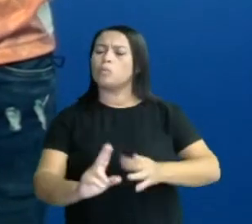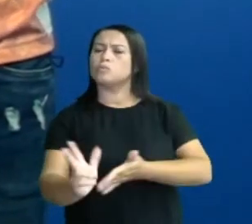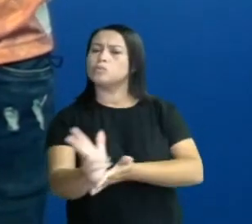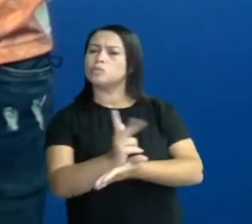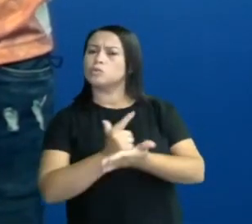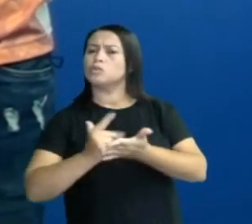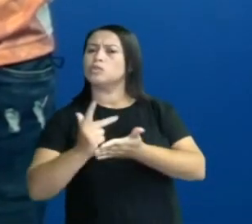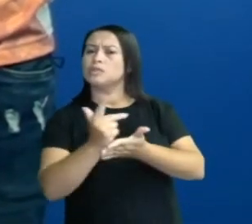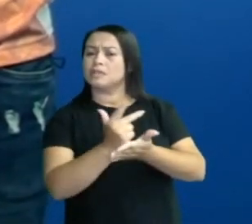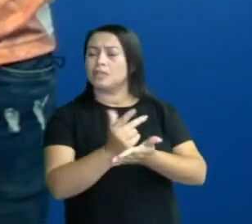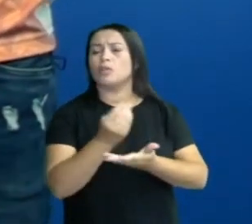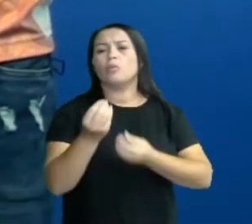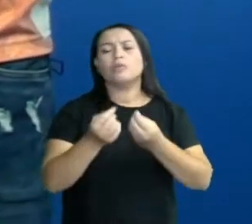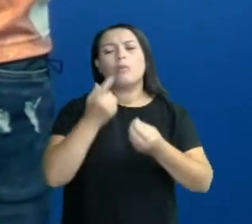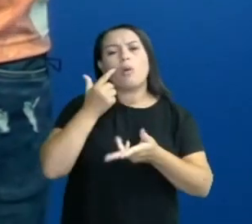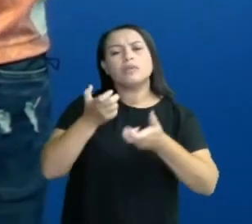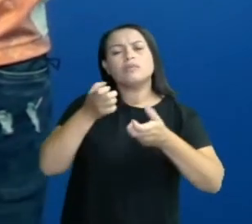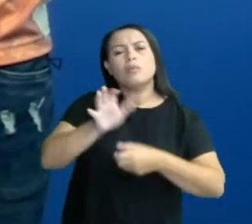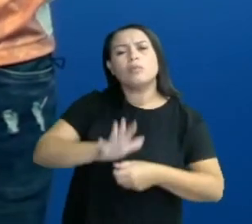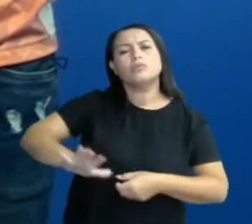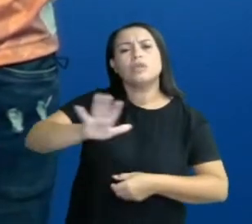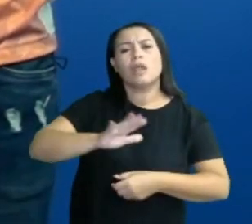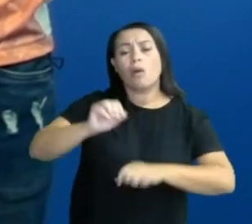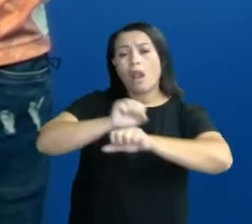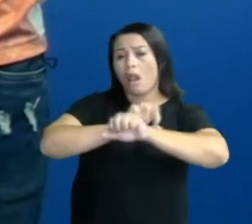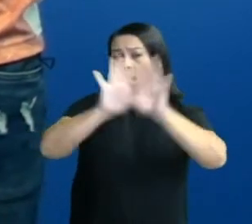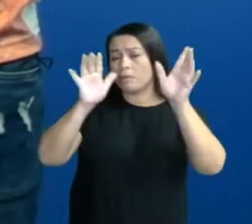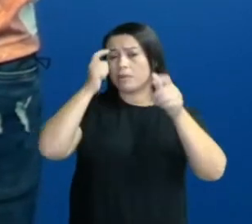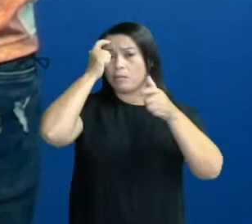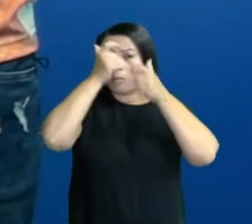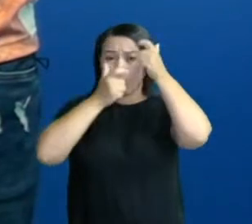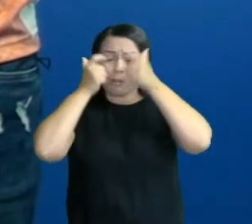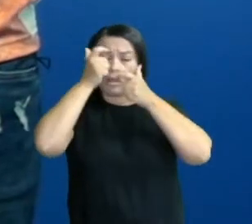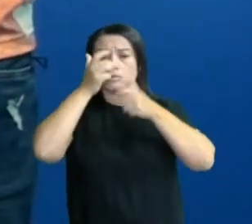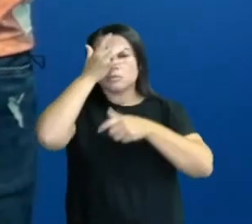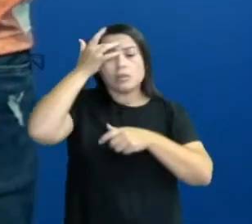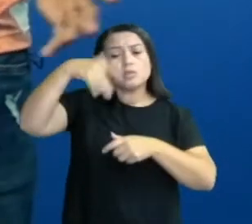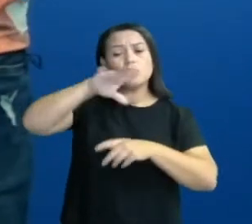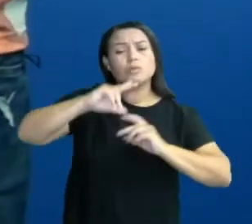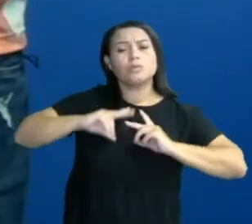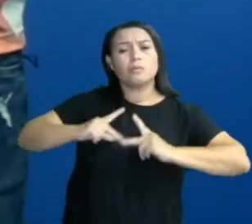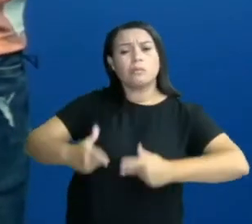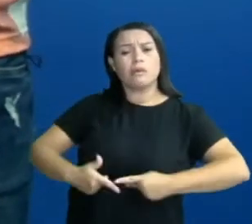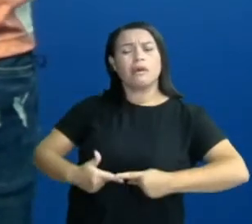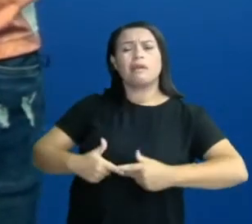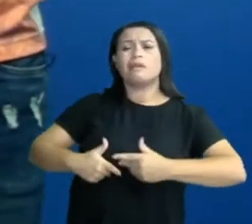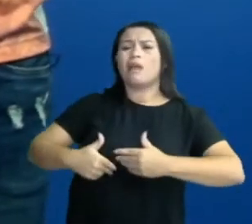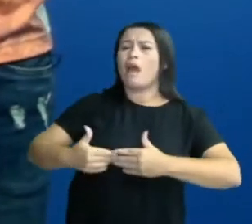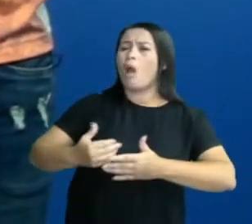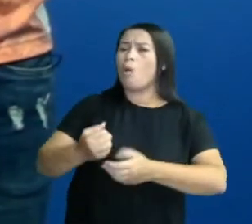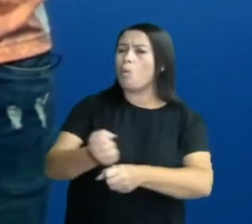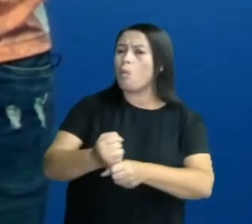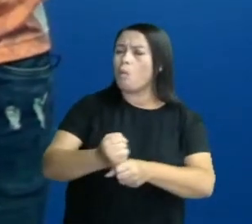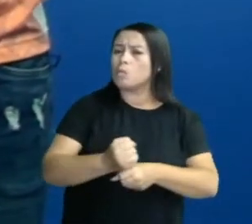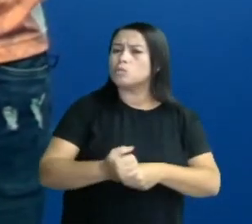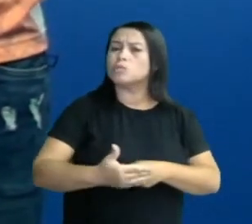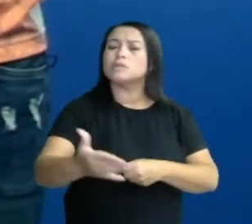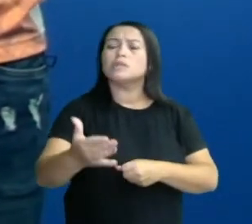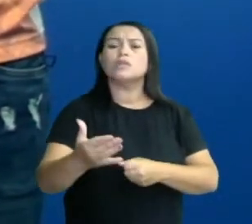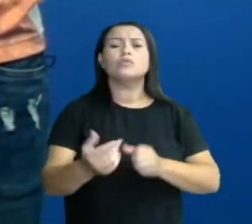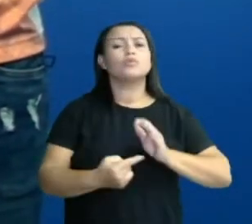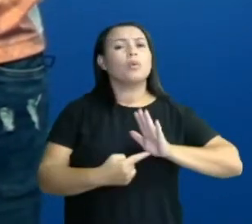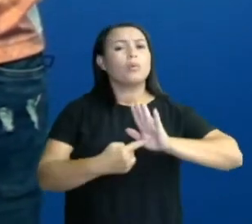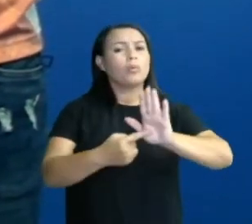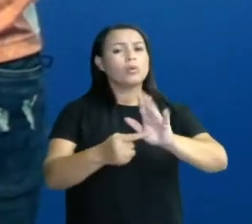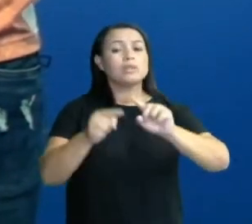geral, dá para perceber claramente a preocupação humana ao longo de sua vida, ao longo do tempo, né, vamos dizer assim, com a